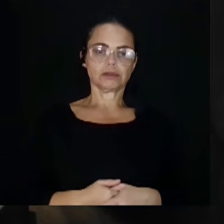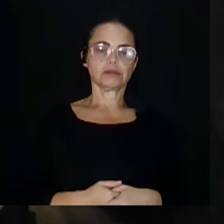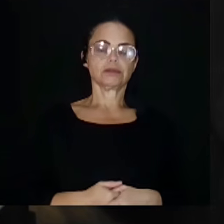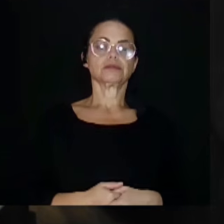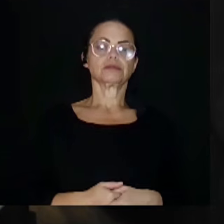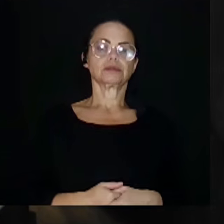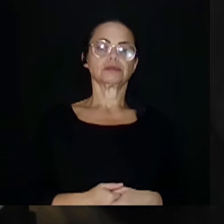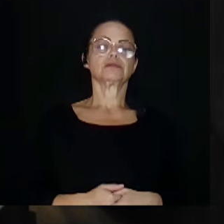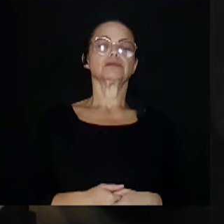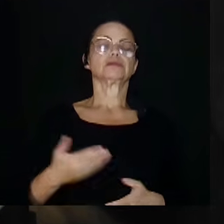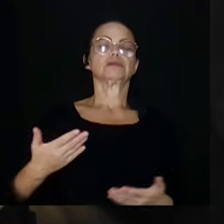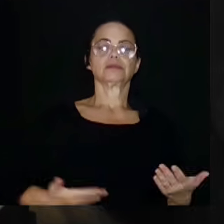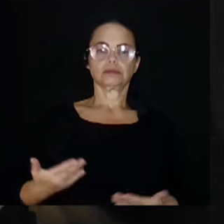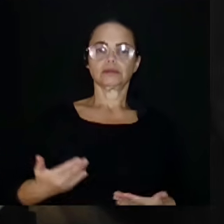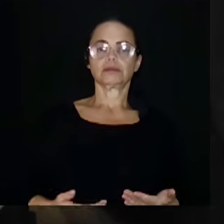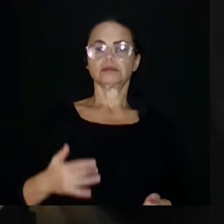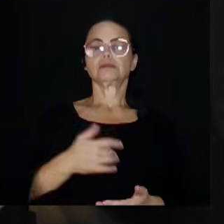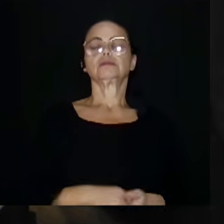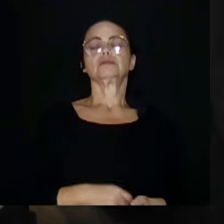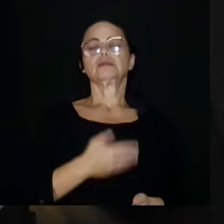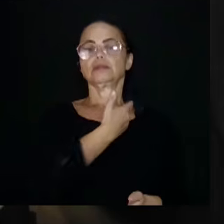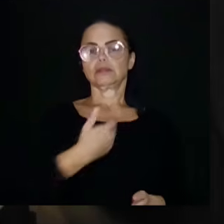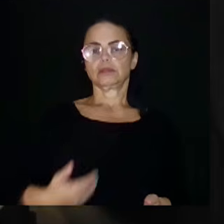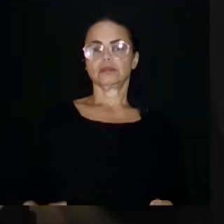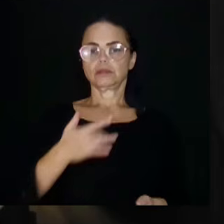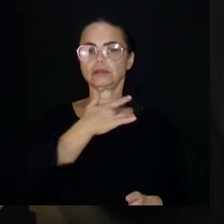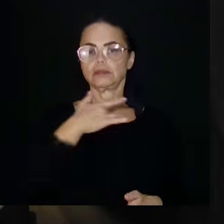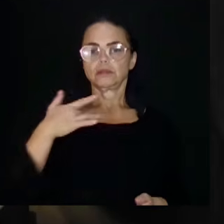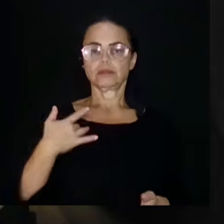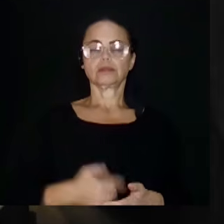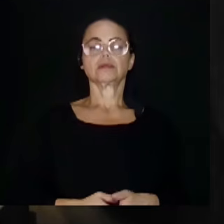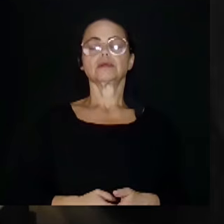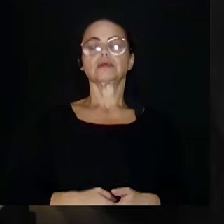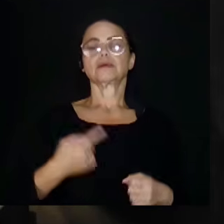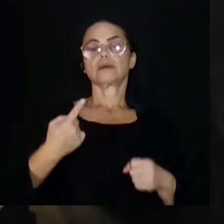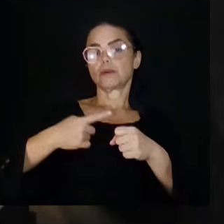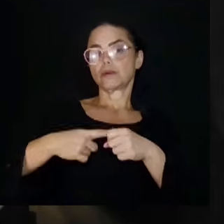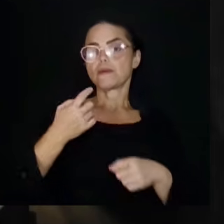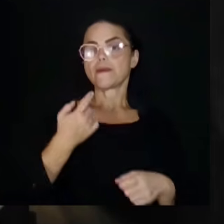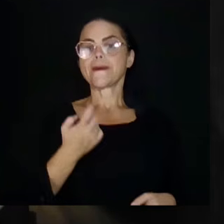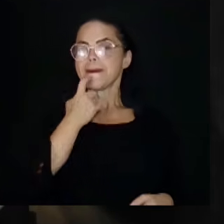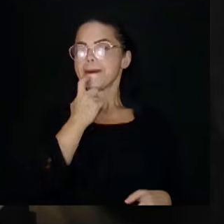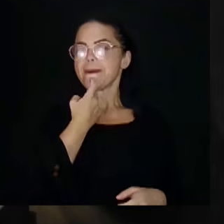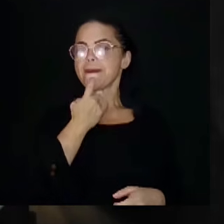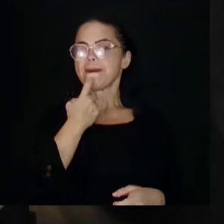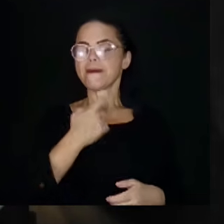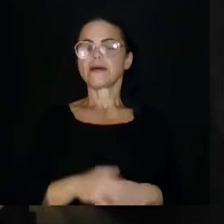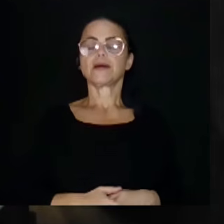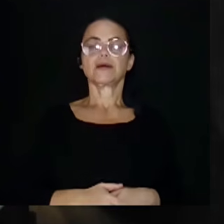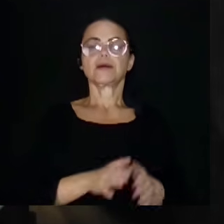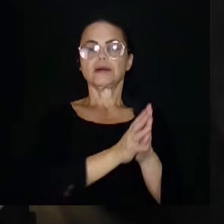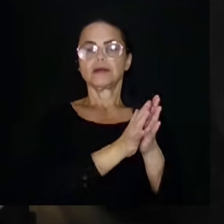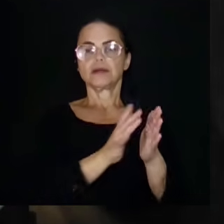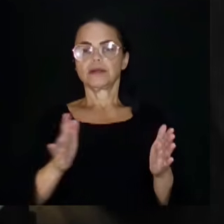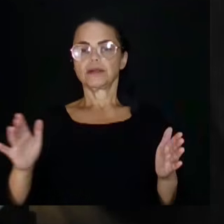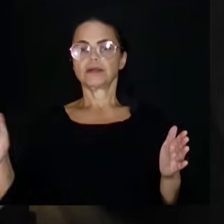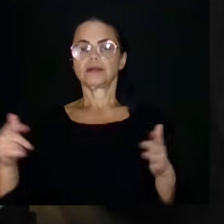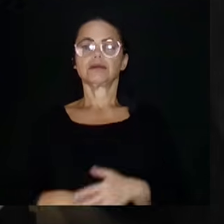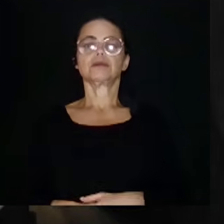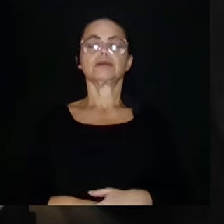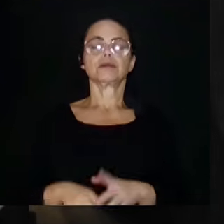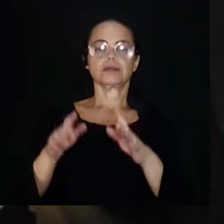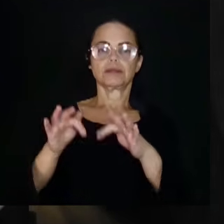da saúde da cidade de Campinas. Você começa essa trajetória lá no final dos anos